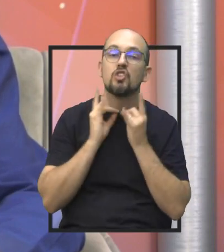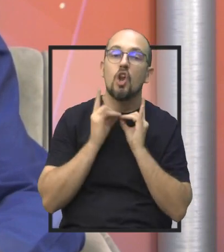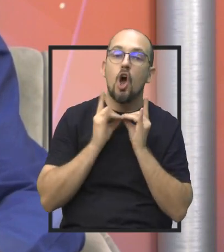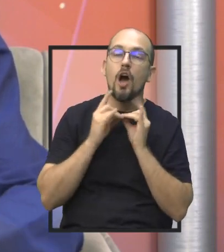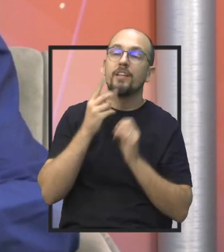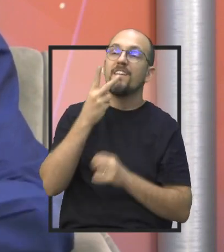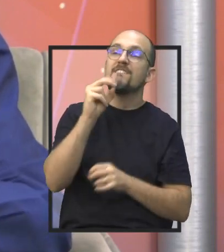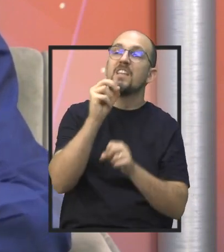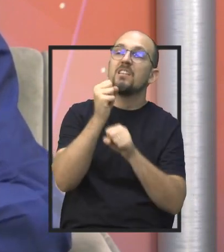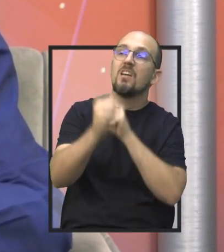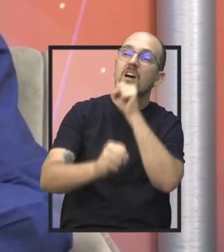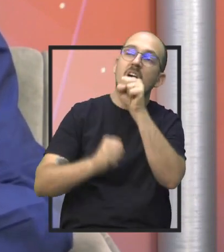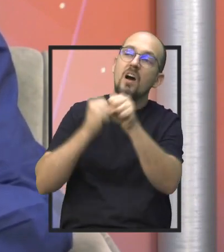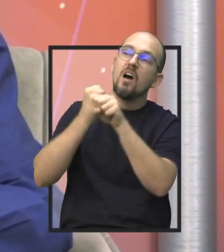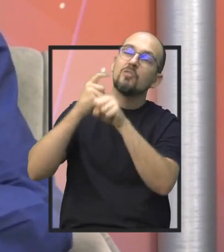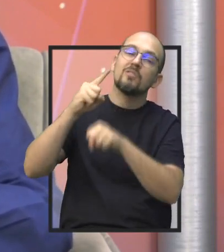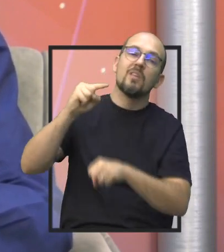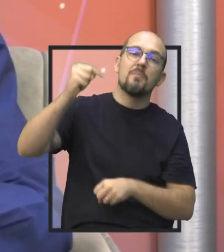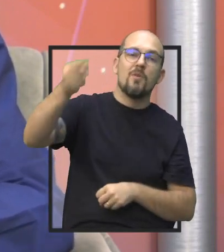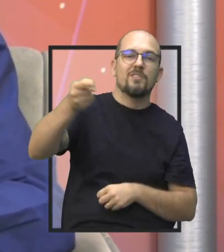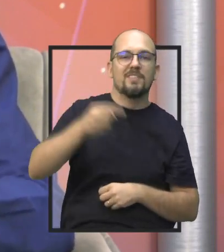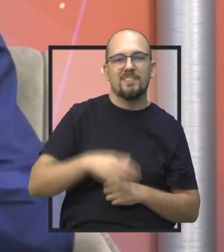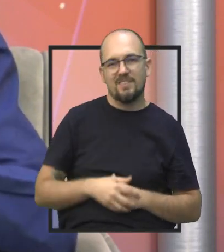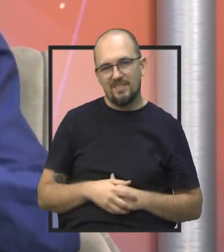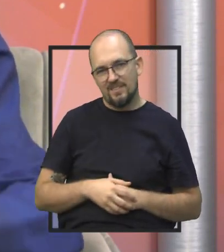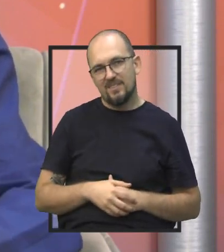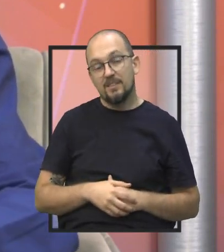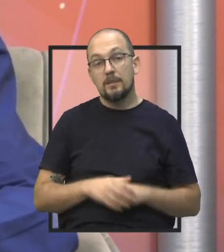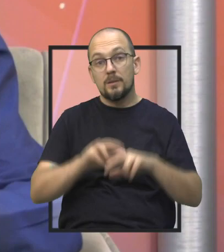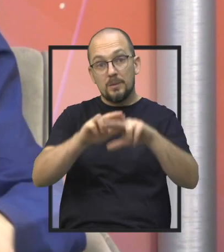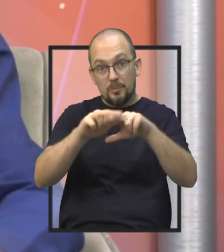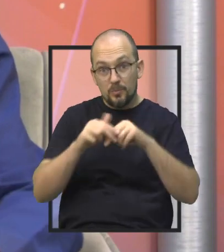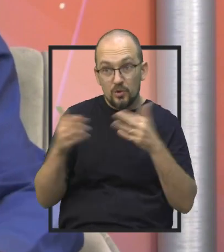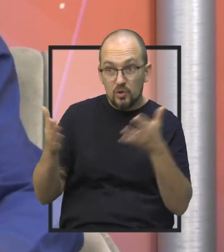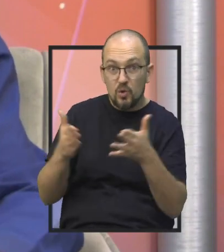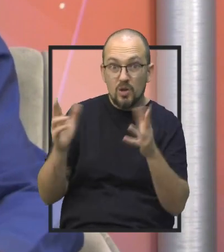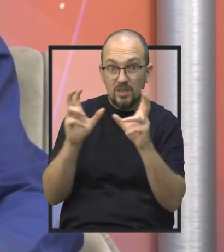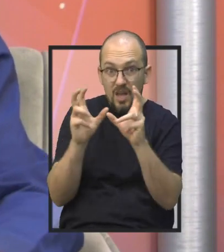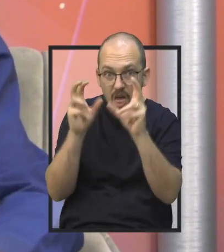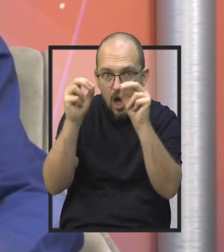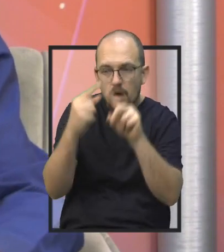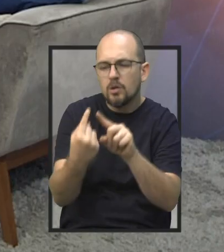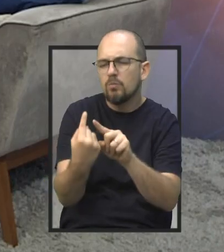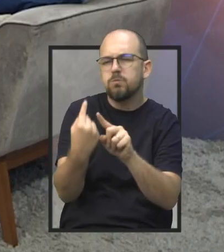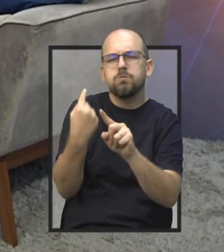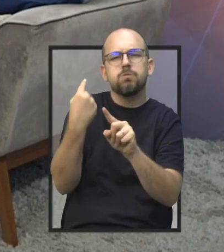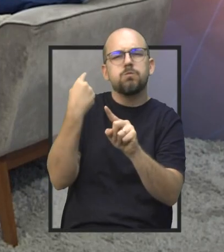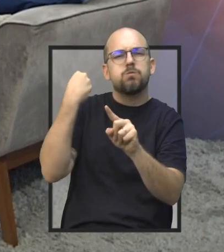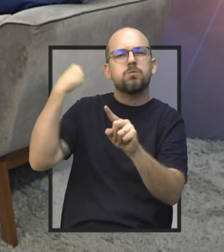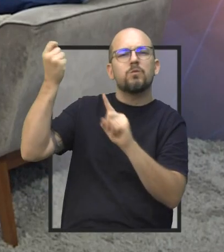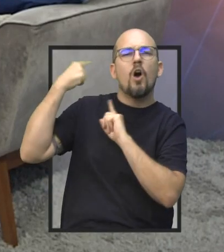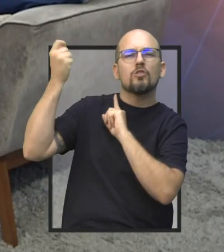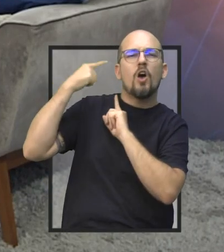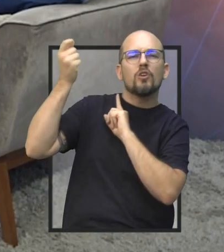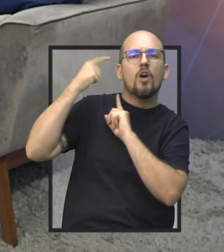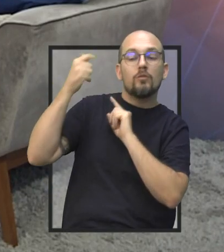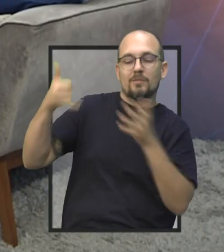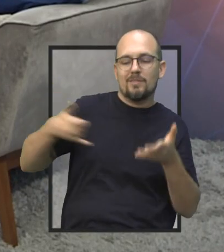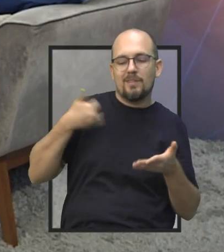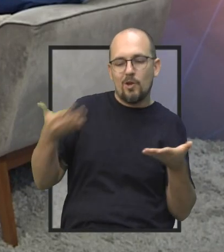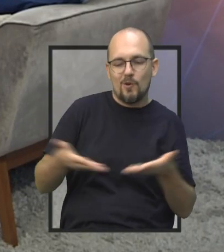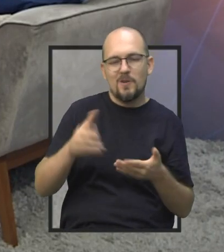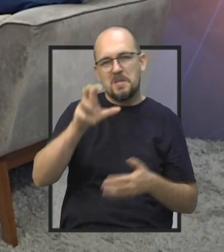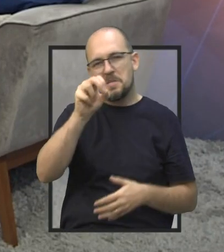anos depois. Por isso, essa população é de 50, 60, 70 anos de idade. Doutor, um